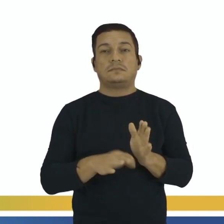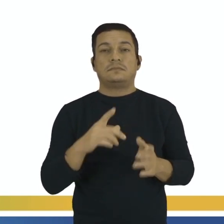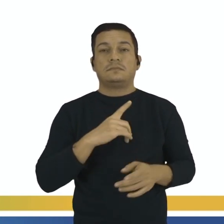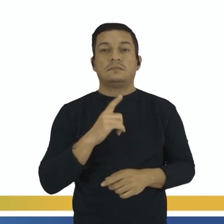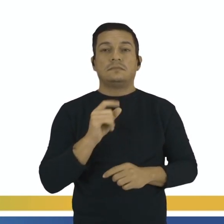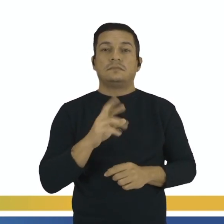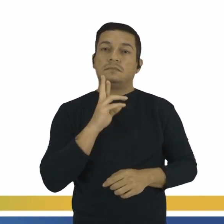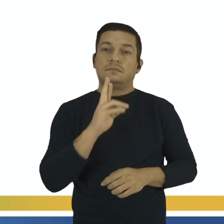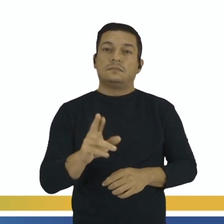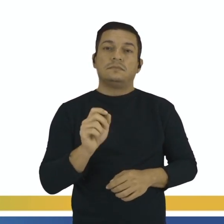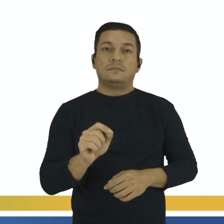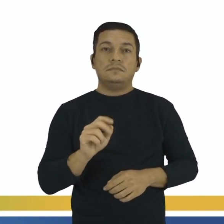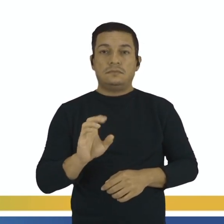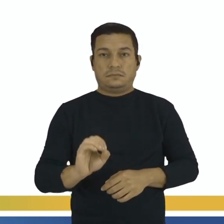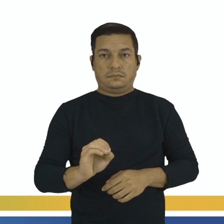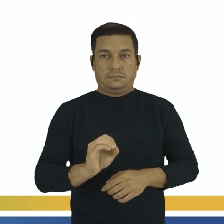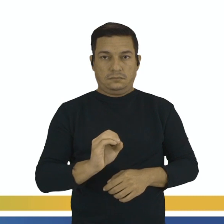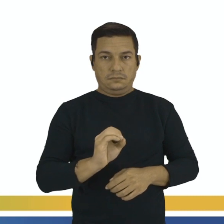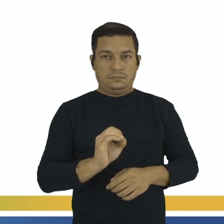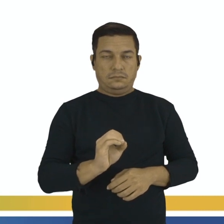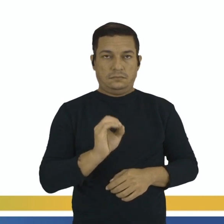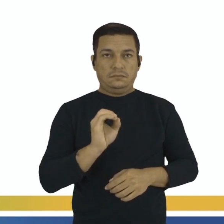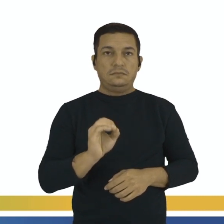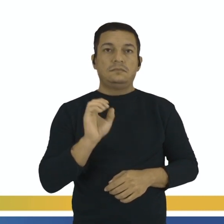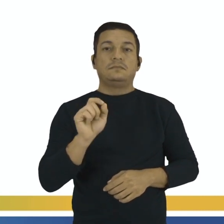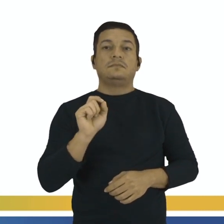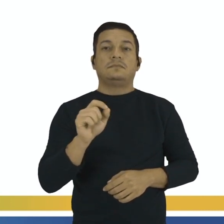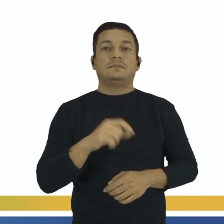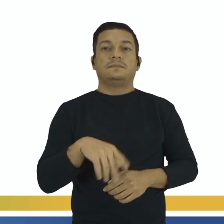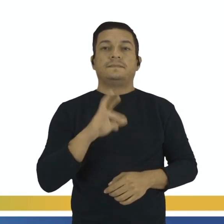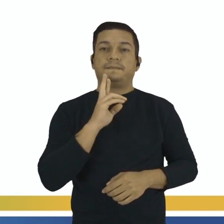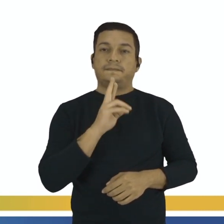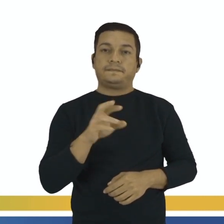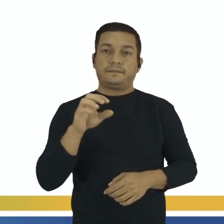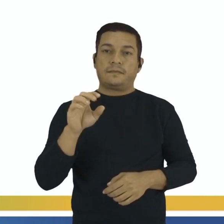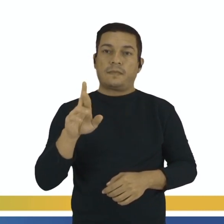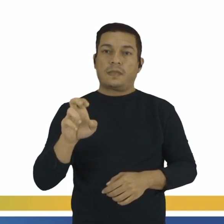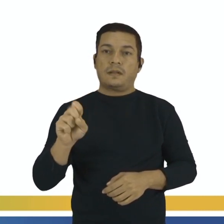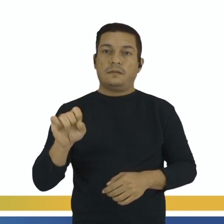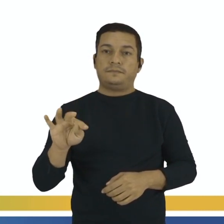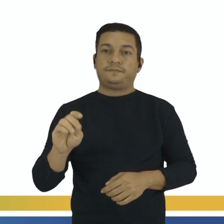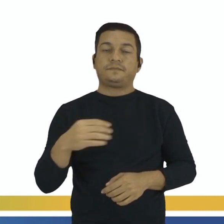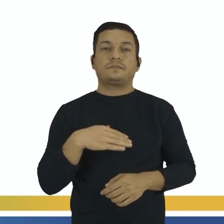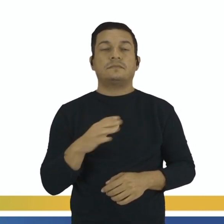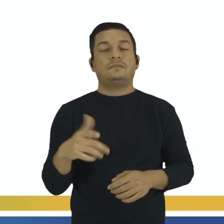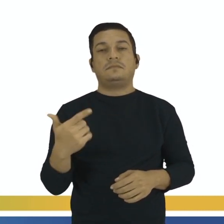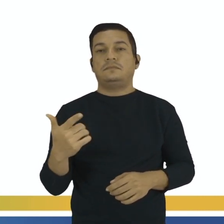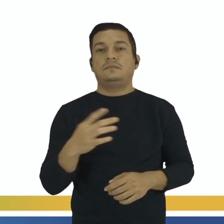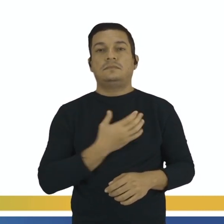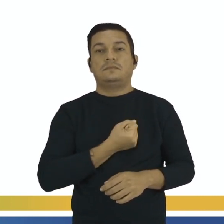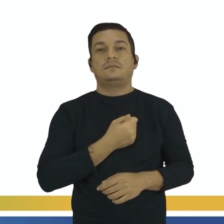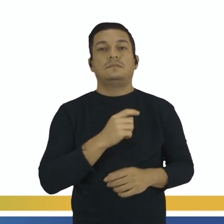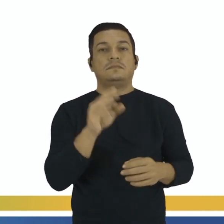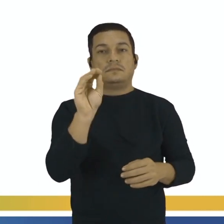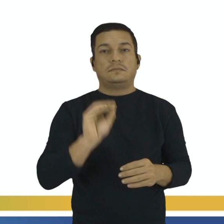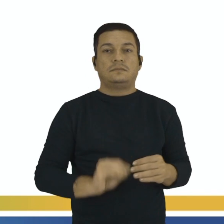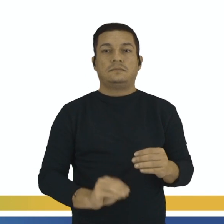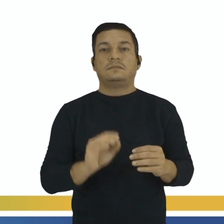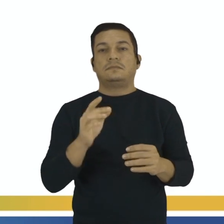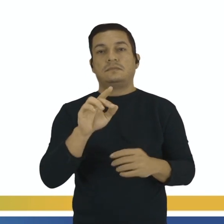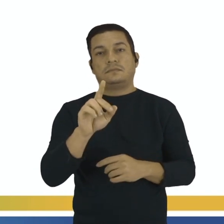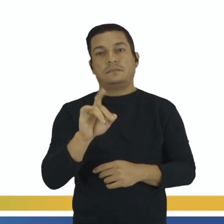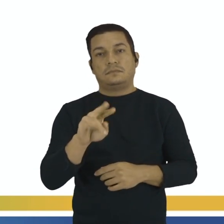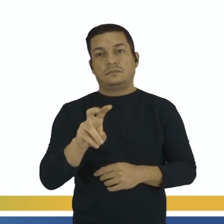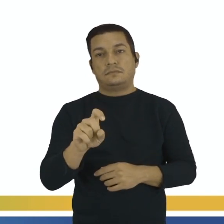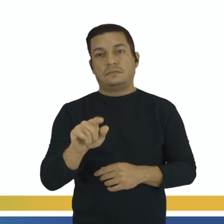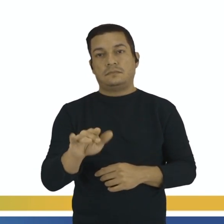como resultado o zero. E o zero vai ser o nosso resto. Afinal, nós não temos mais nenhum número para baixar aí nessa